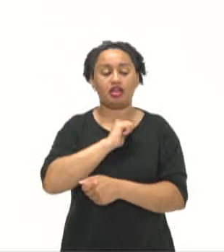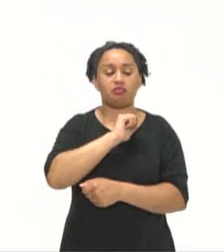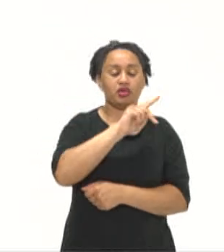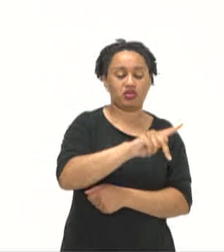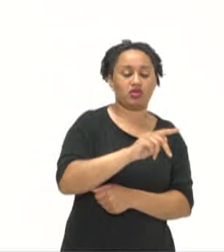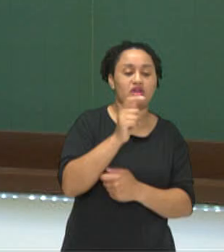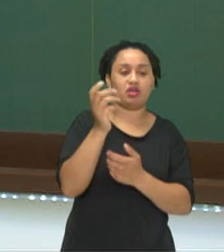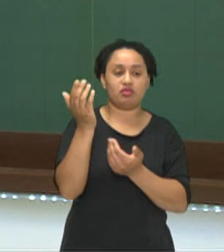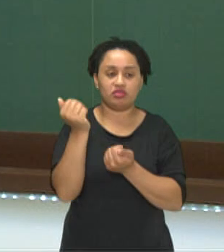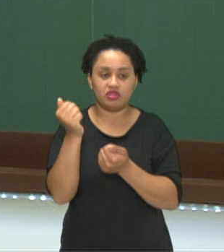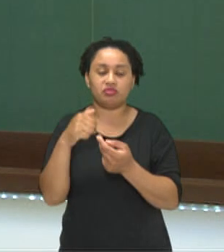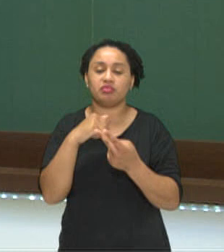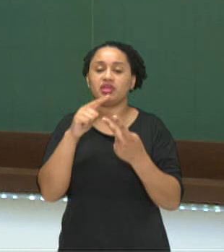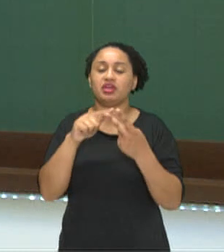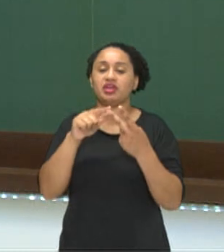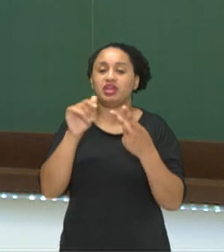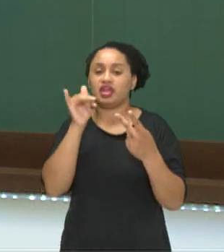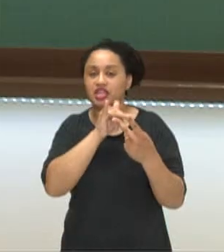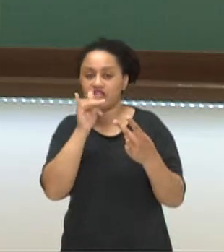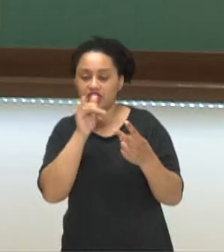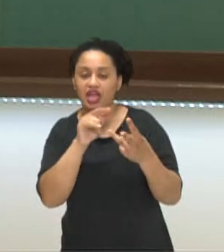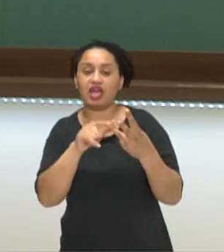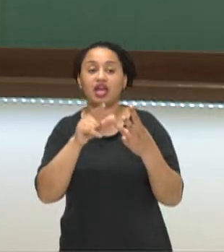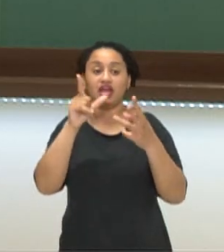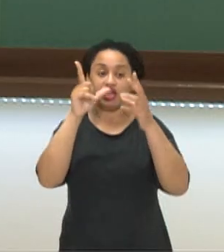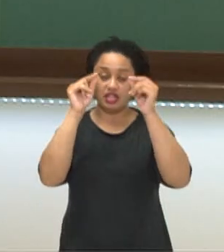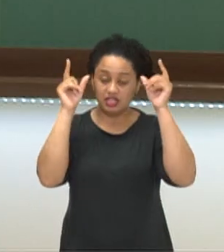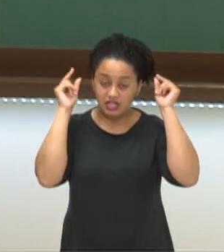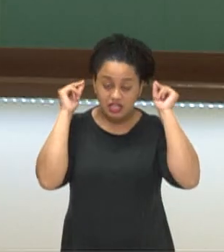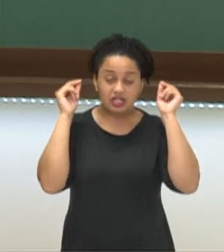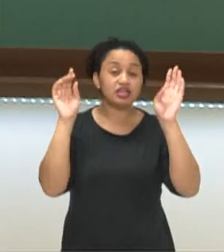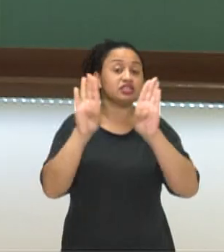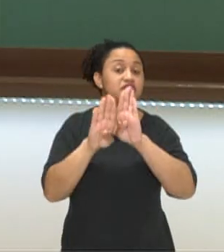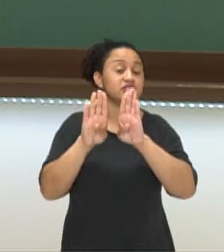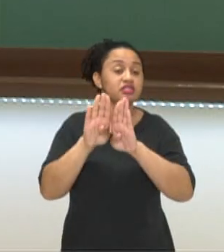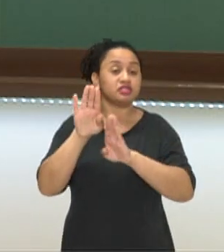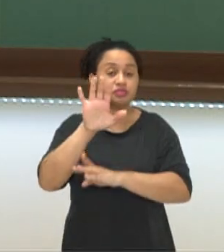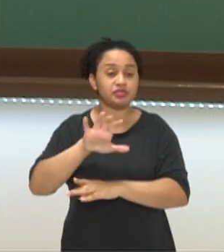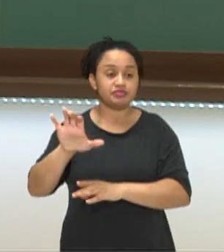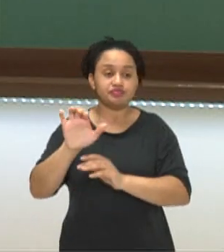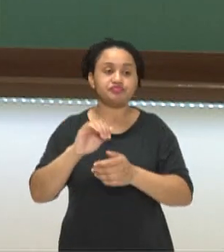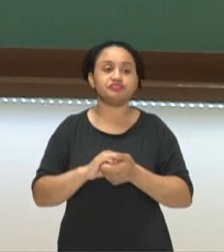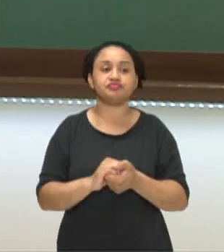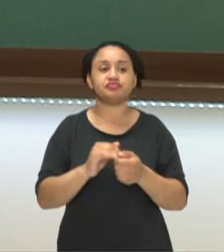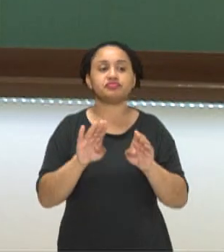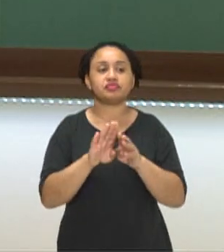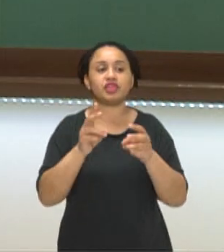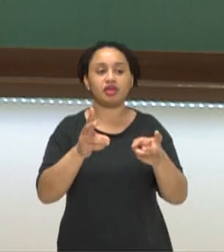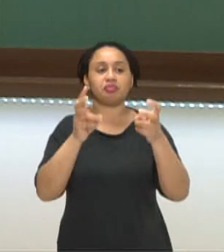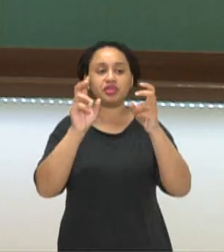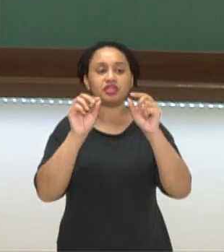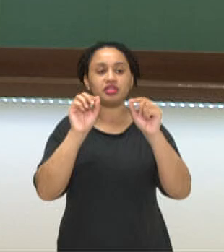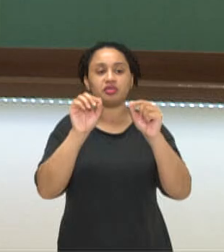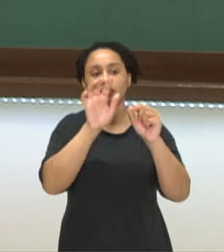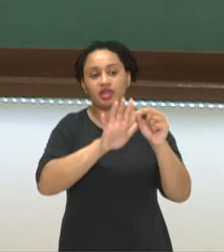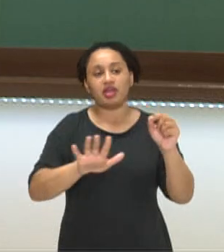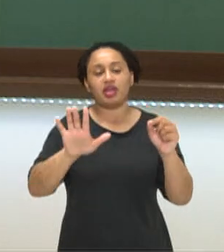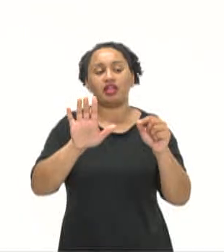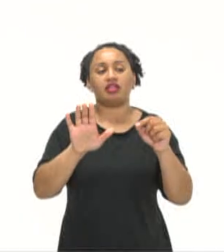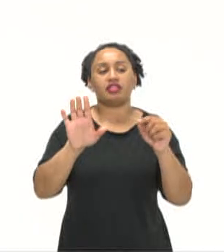Espanha, nós temos Itália, nós temos a Grécia ali também fazendo parte. E aqui você também vai ver que na